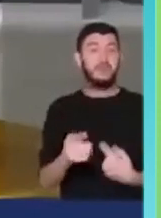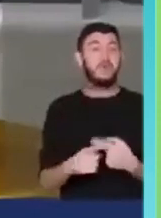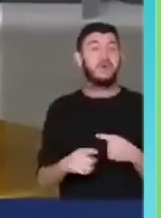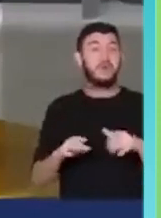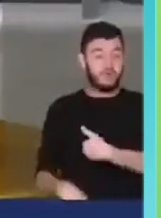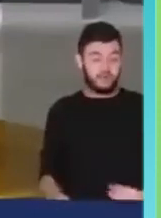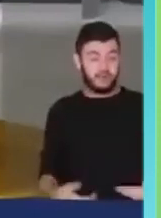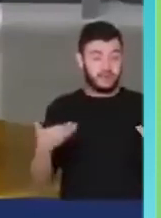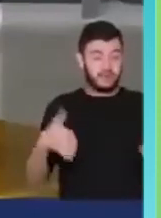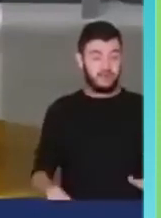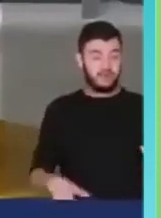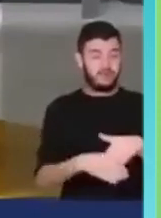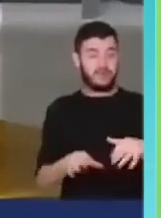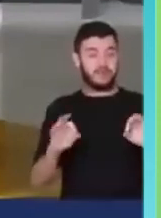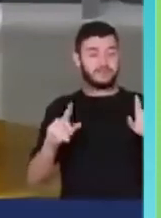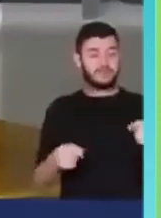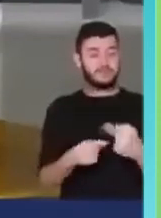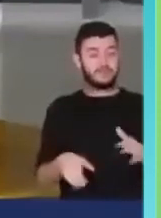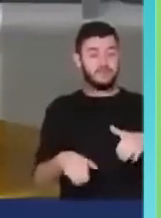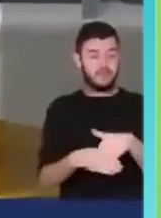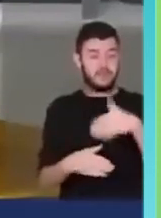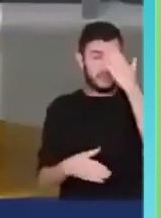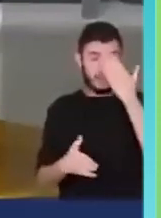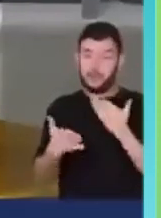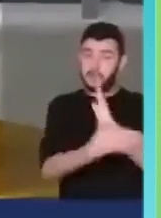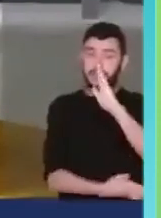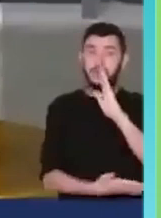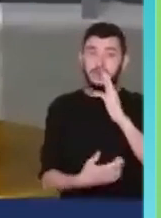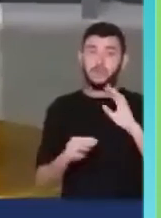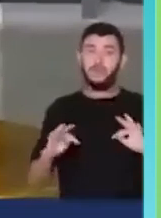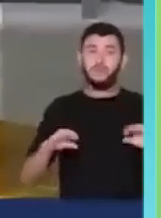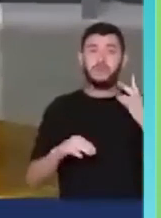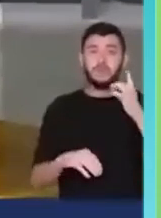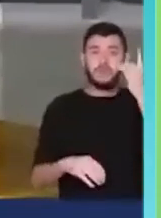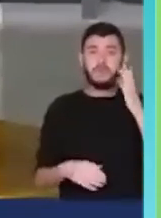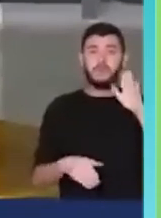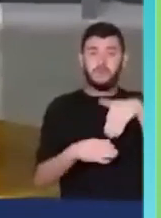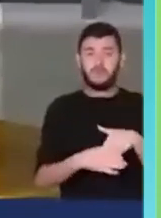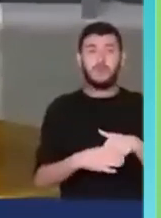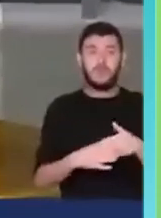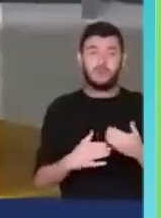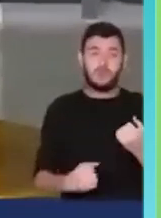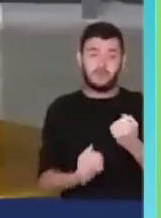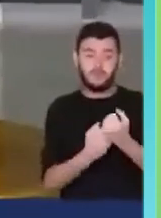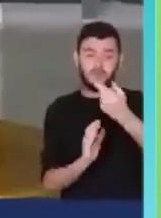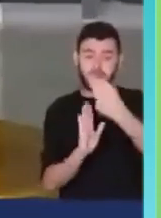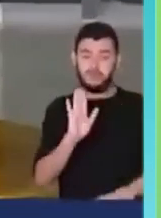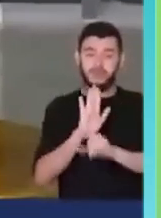porque eles não querem que seja votado porque se votado sabe que será provável os deputados vão votar a favor